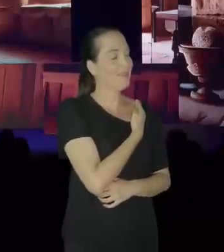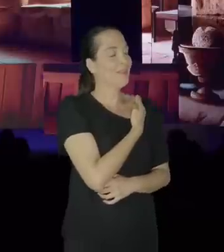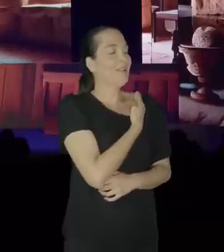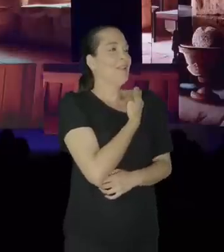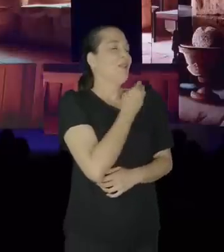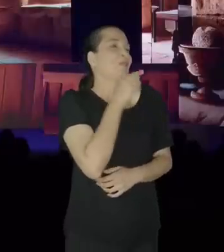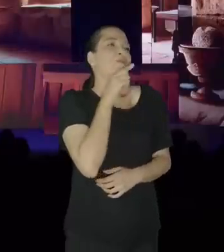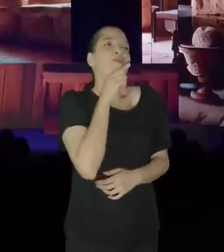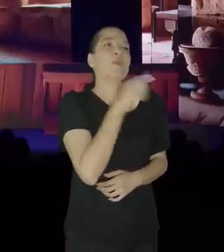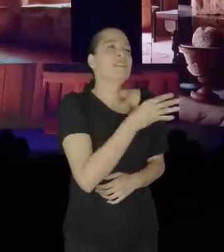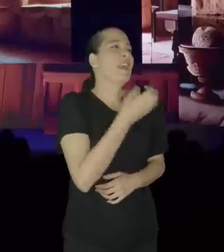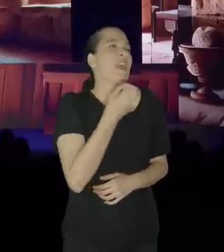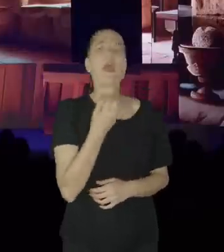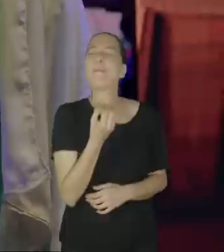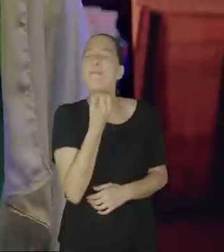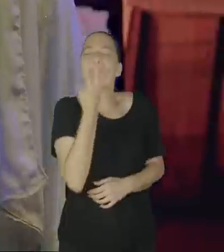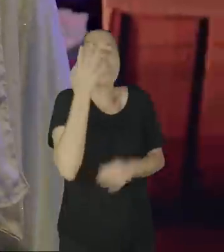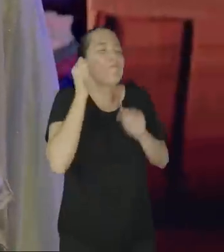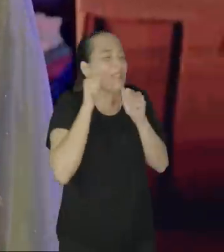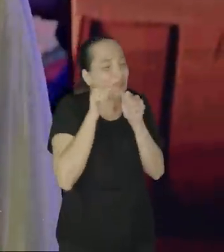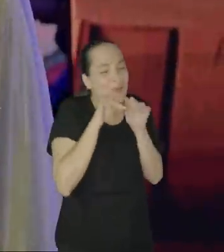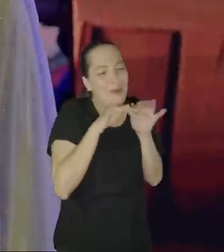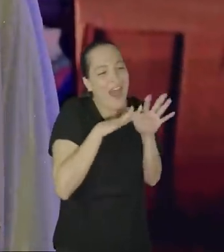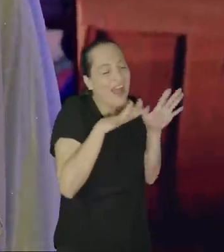tu és bendita.